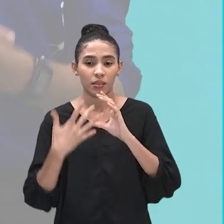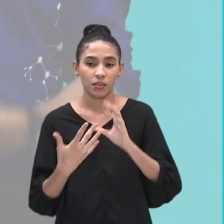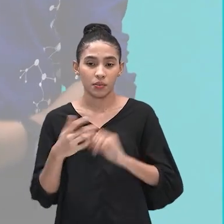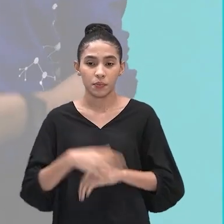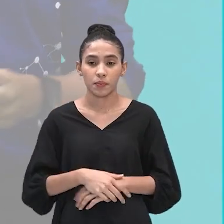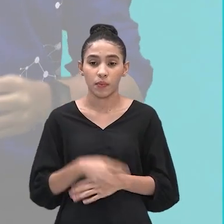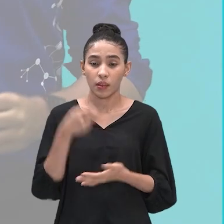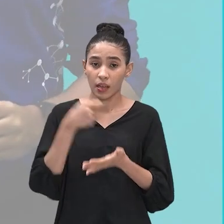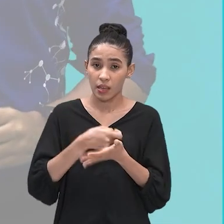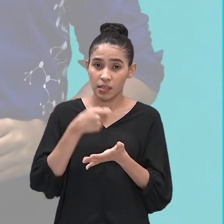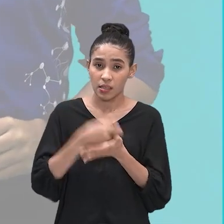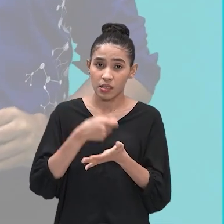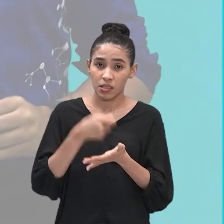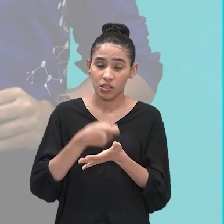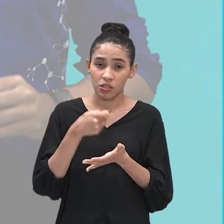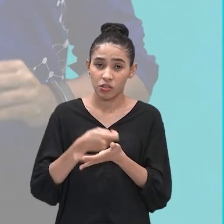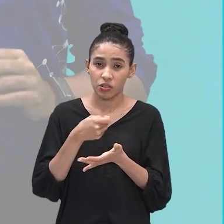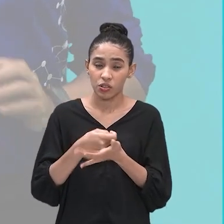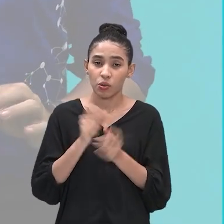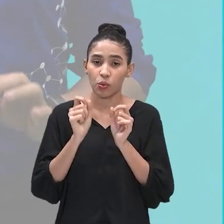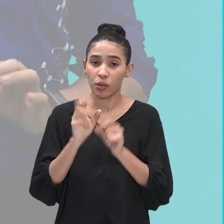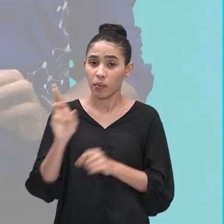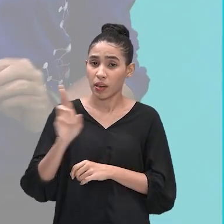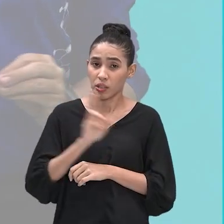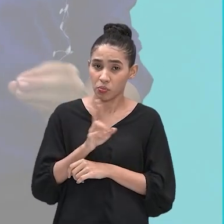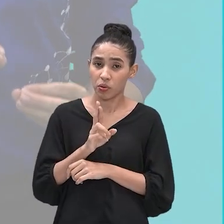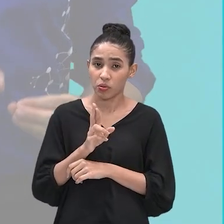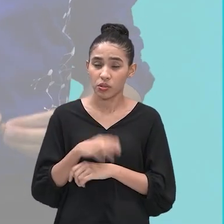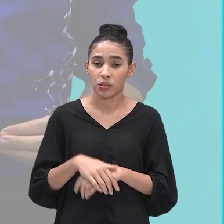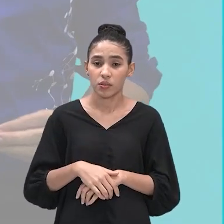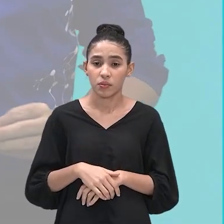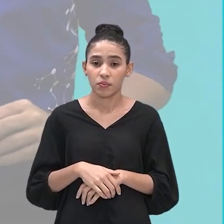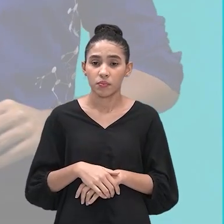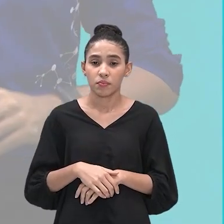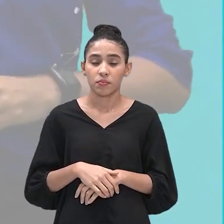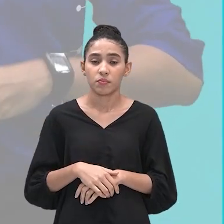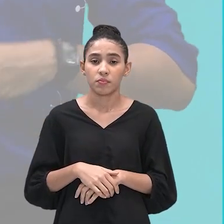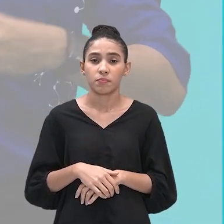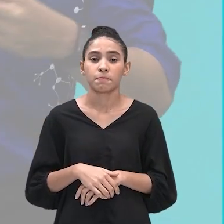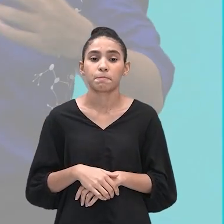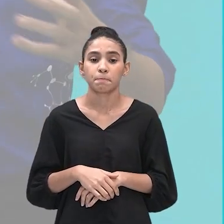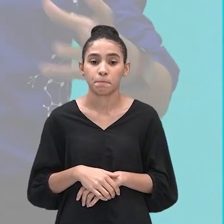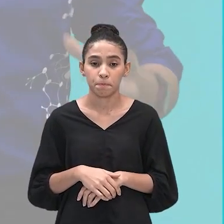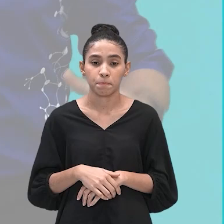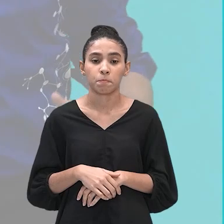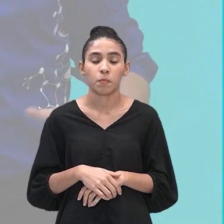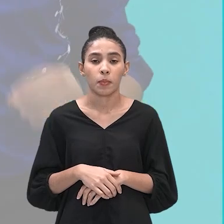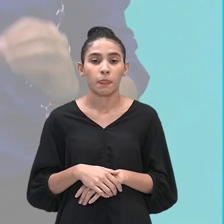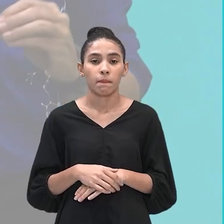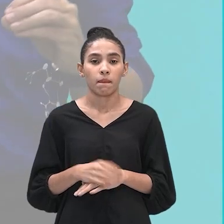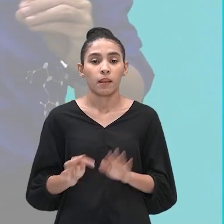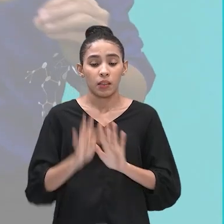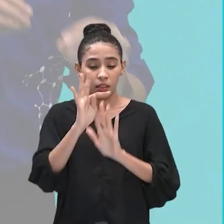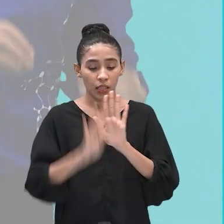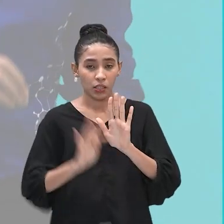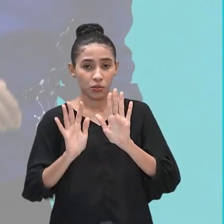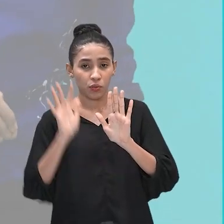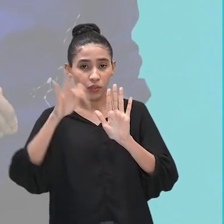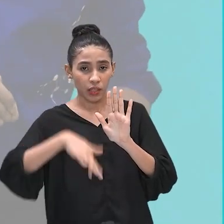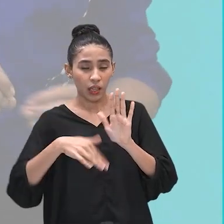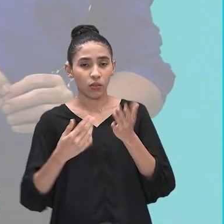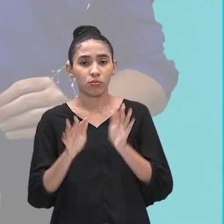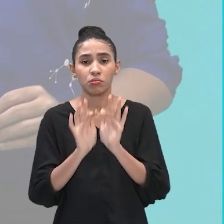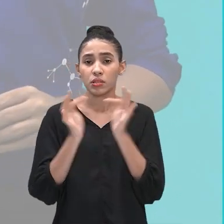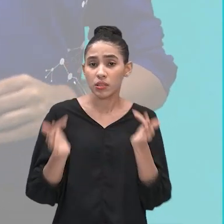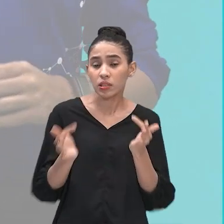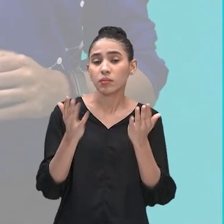um posicionamento no fechamento do texto, tá? Então, ele encerrou a carta ali de uma forma